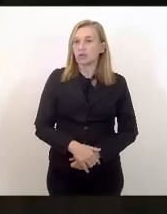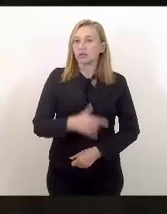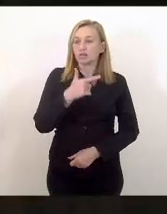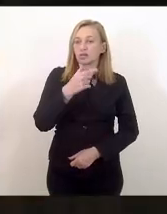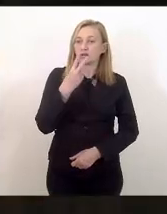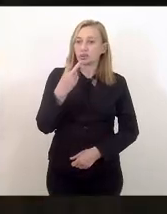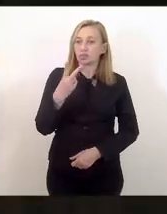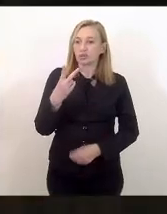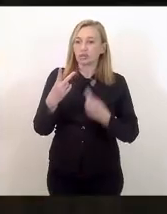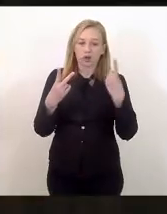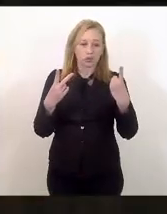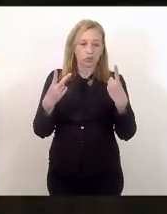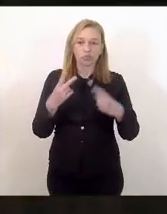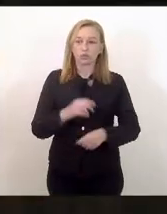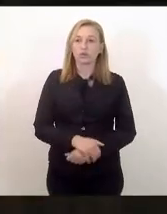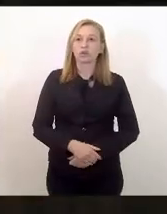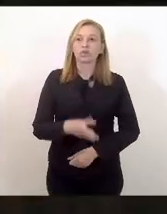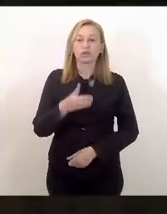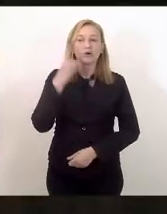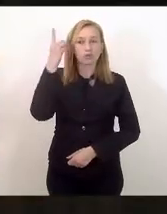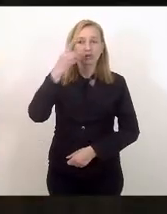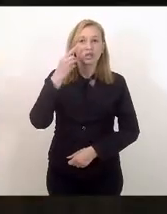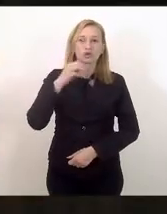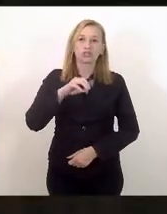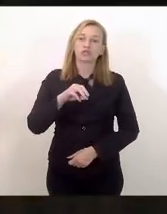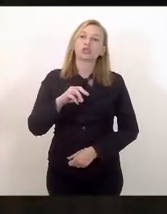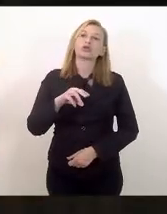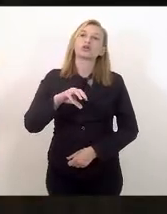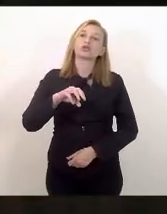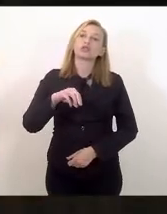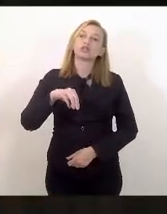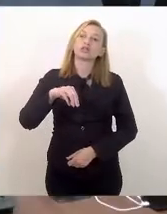2-1. Deputado Chico Machado.